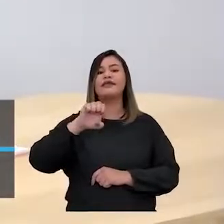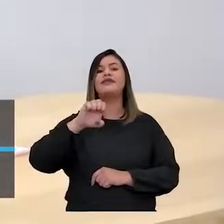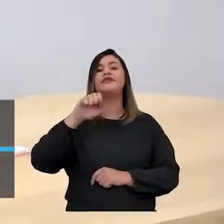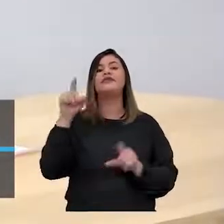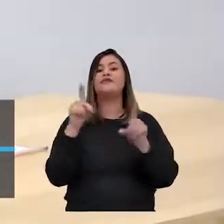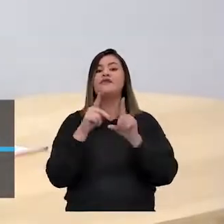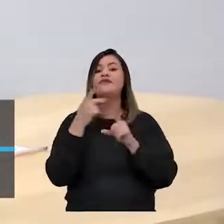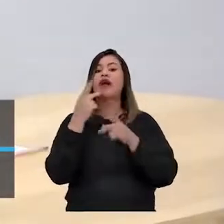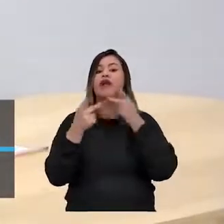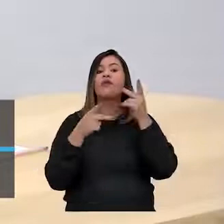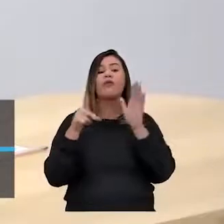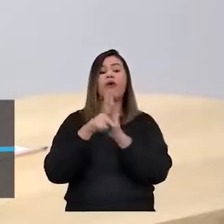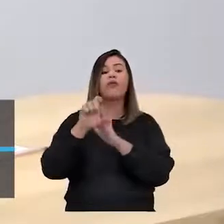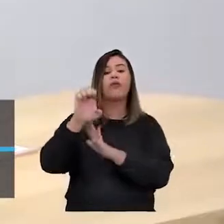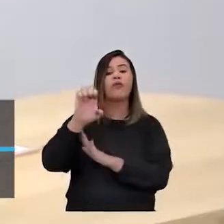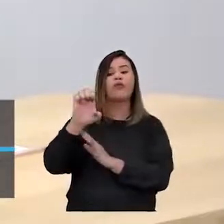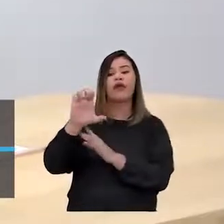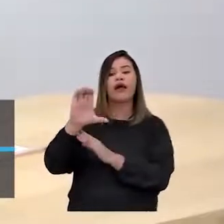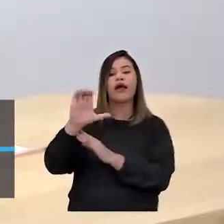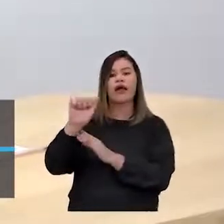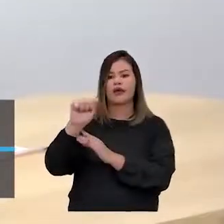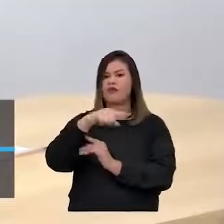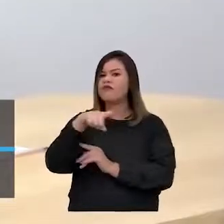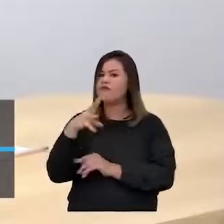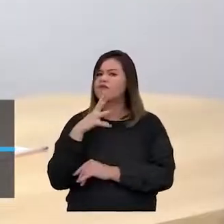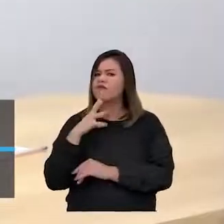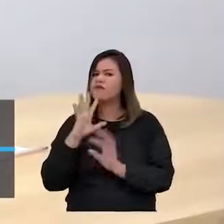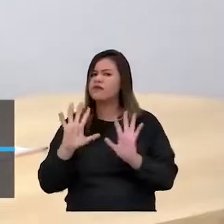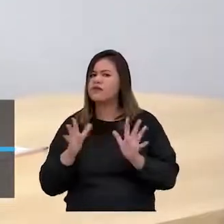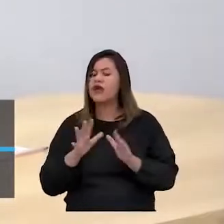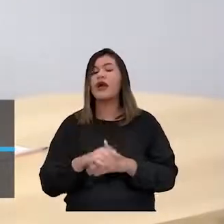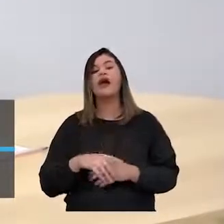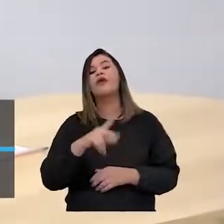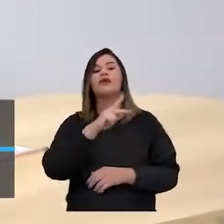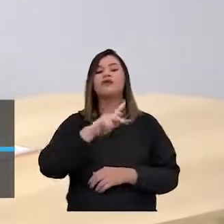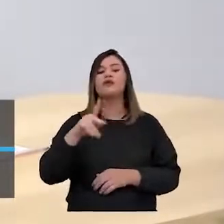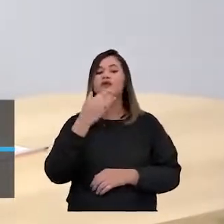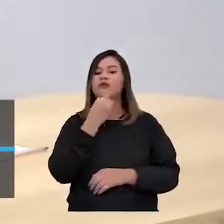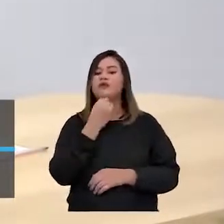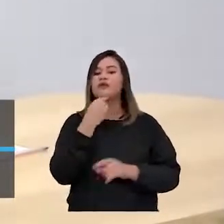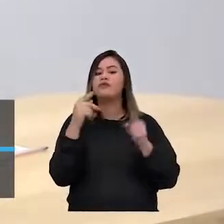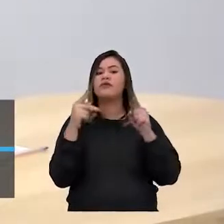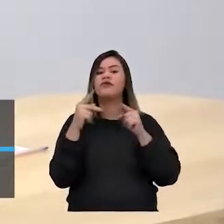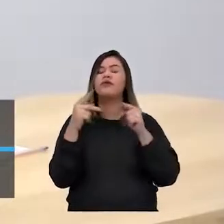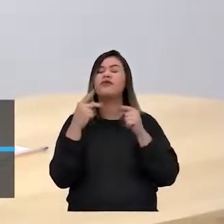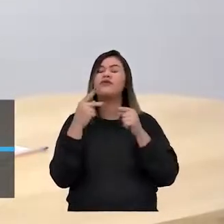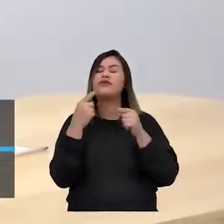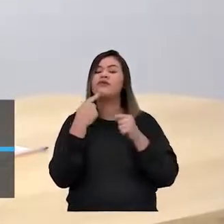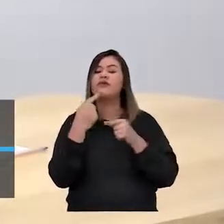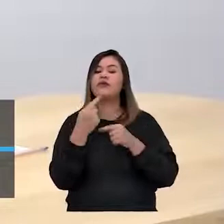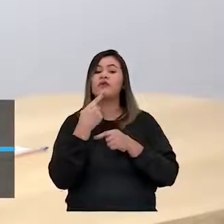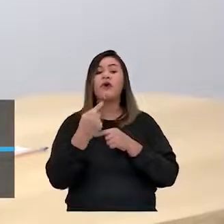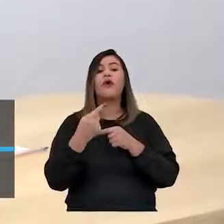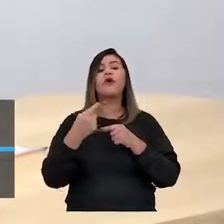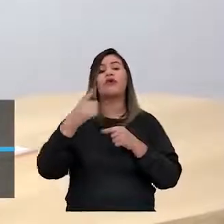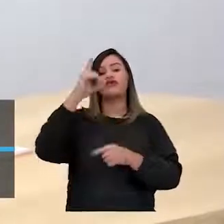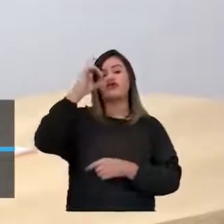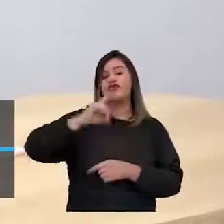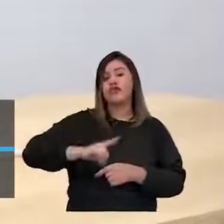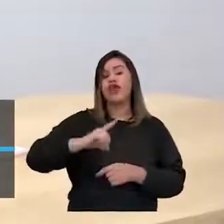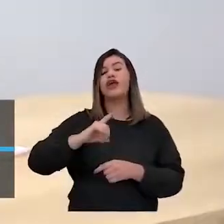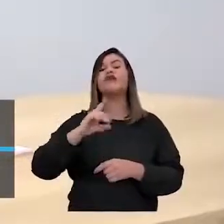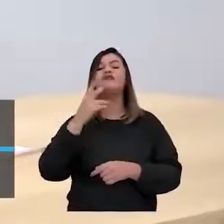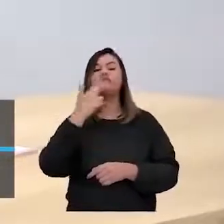ECA? O professor Paulo Henrique diz, sim, jovens e adolescentes têm direitos, como também as crianças. Está onde? Na